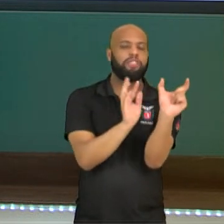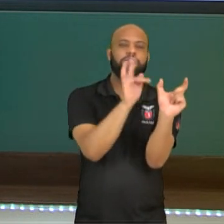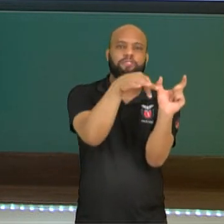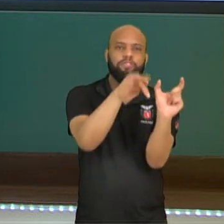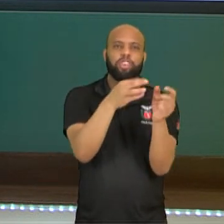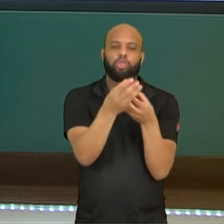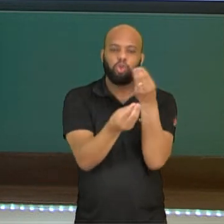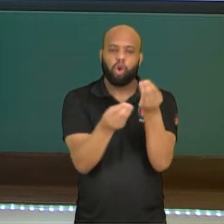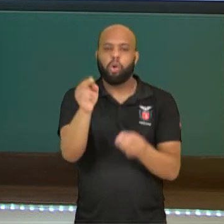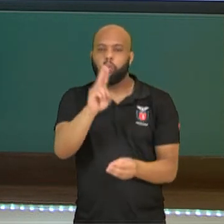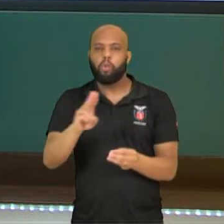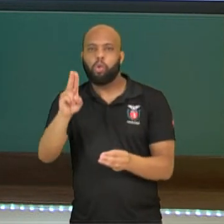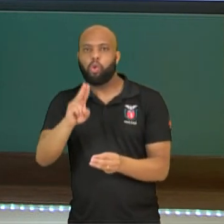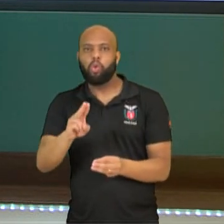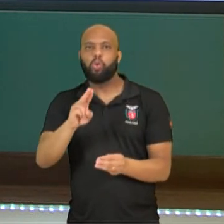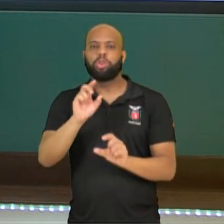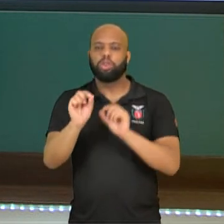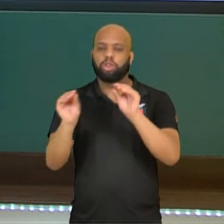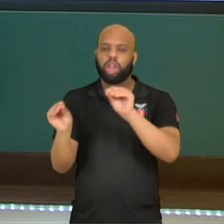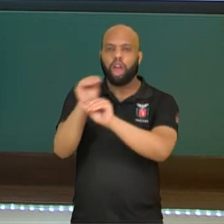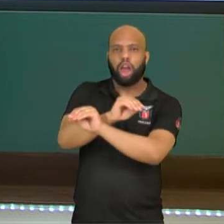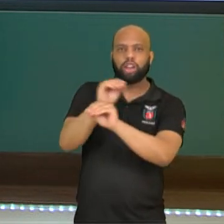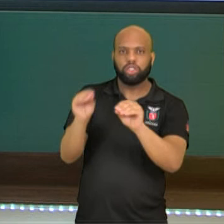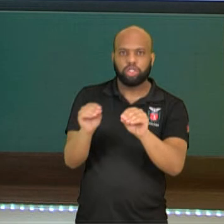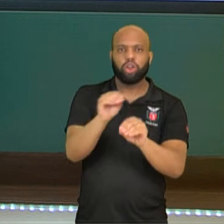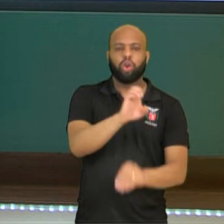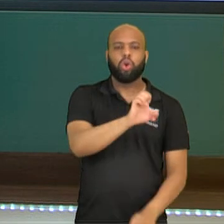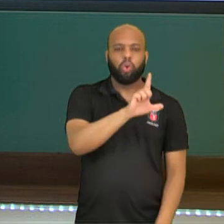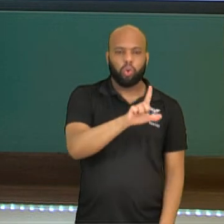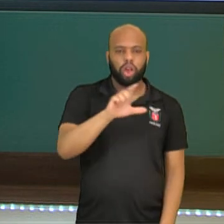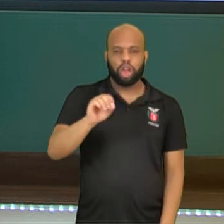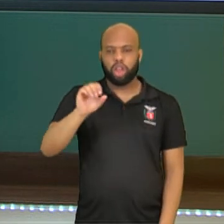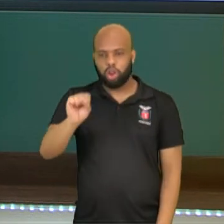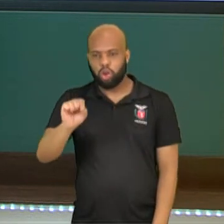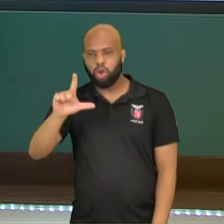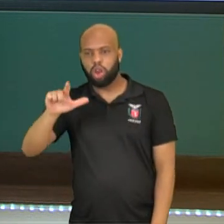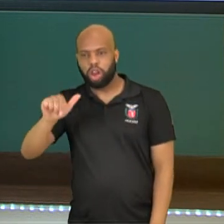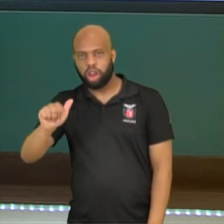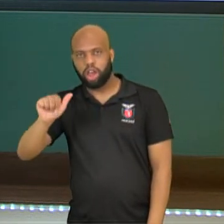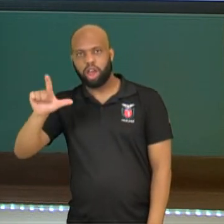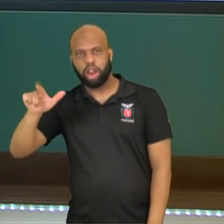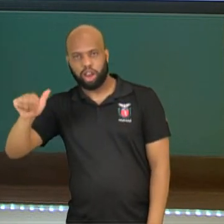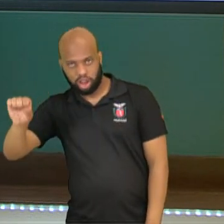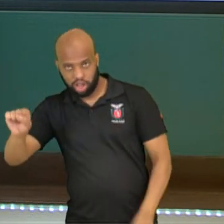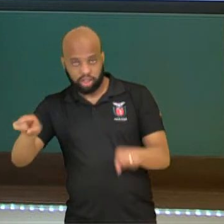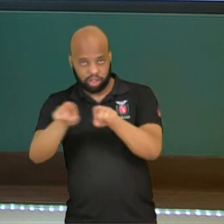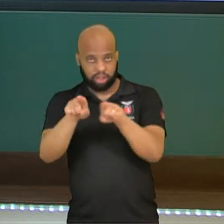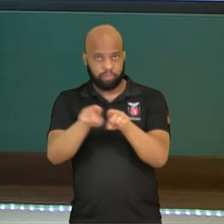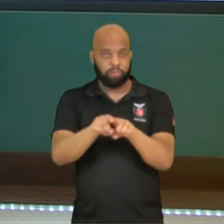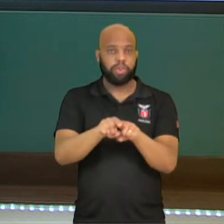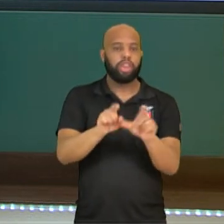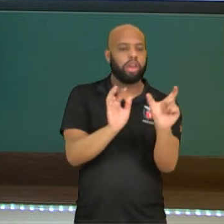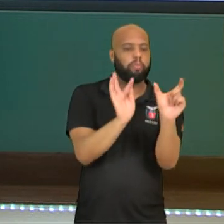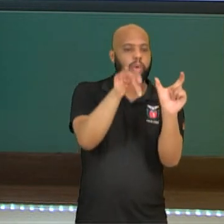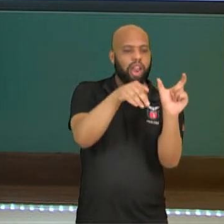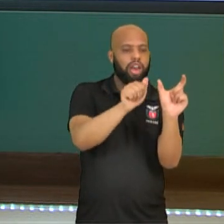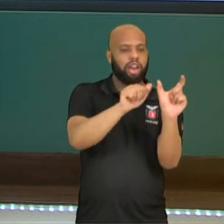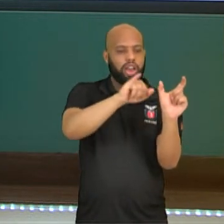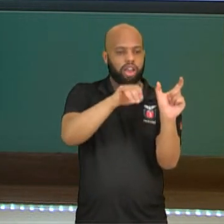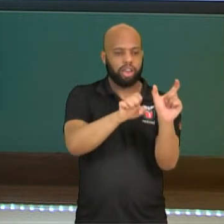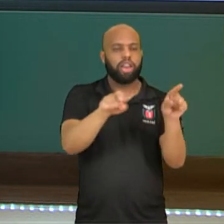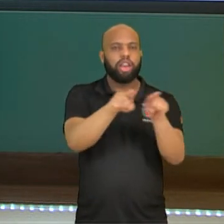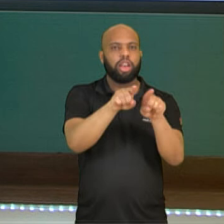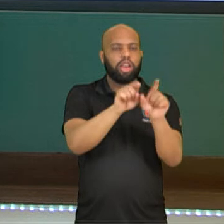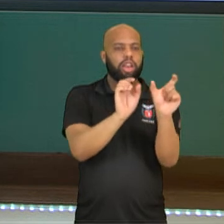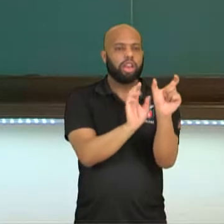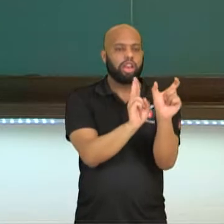adequado dos artigos el, los, la, las, nas palavras heterogenéricas e terminadas em arre e